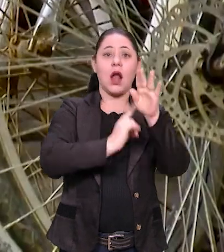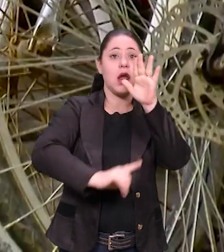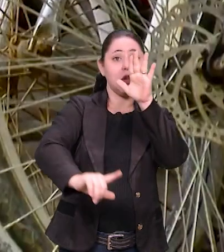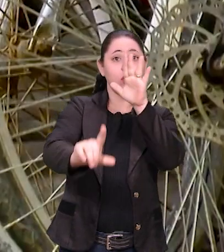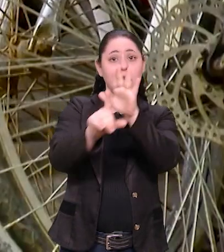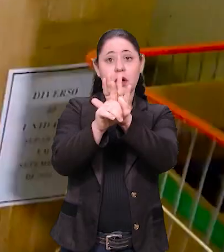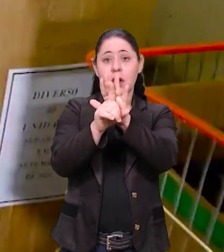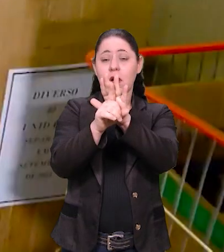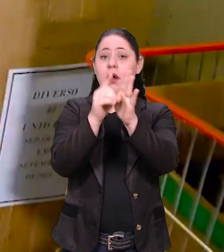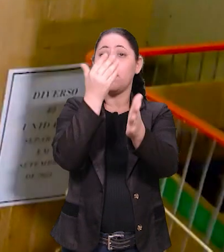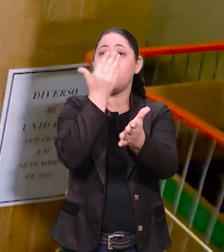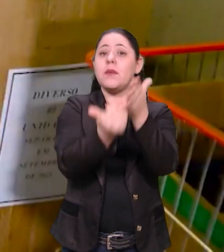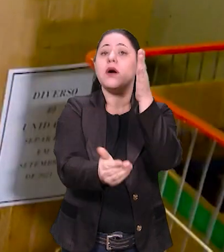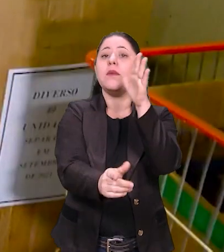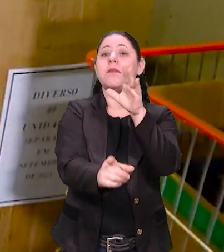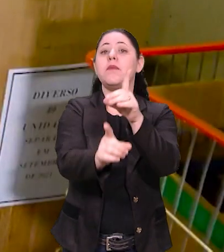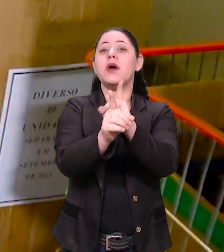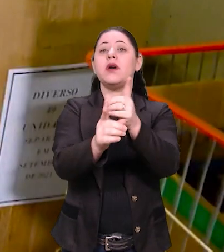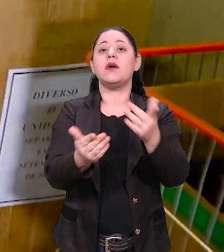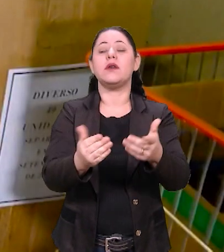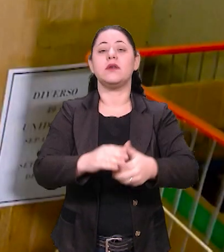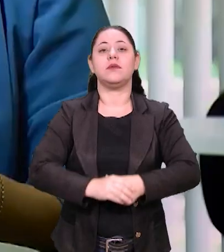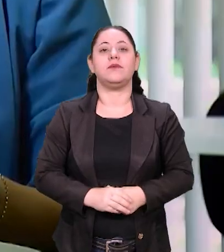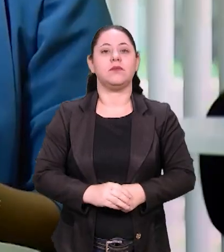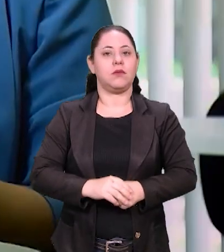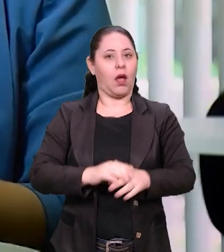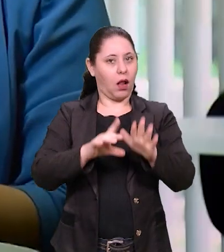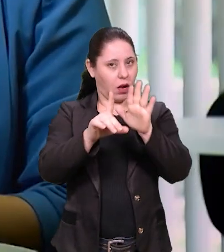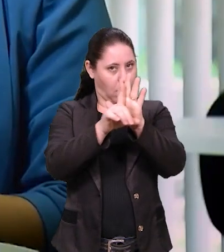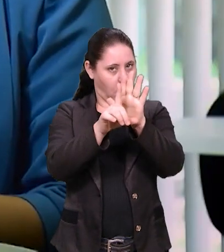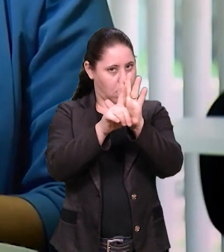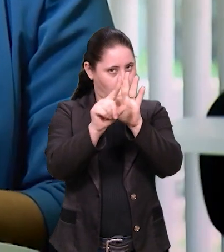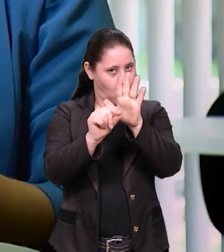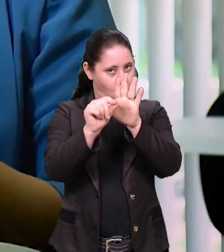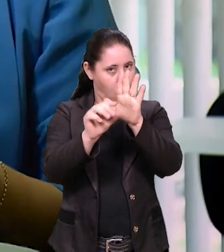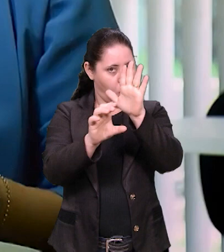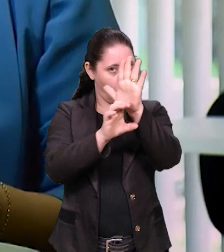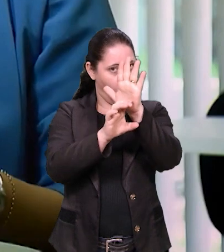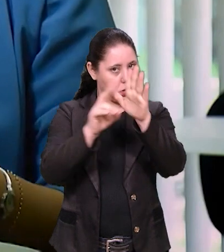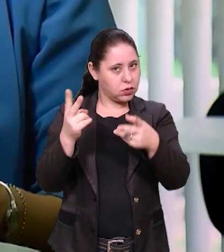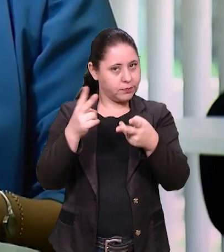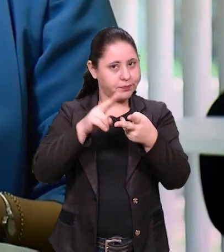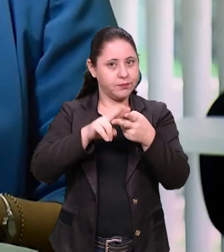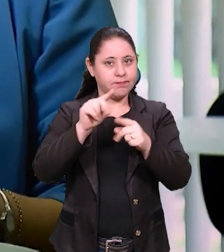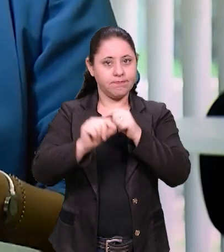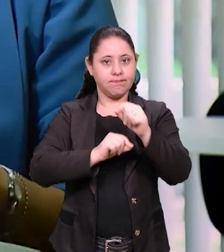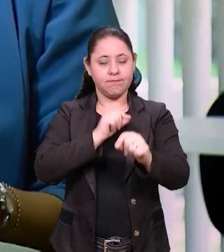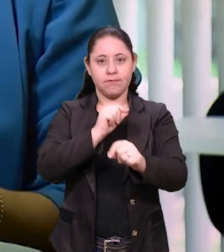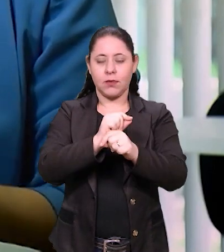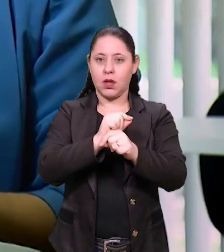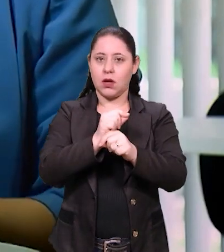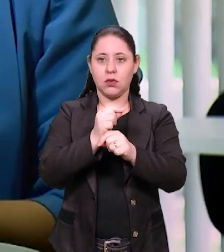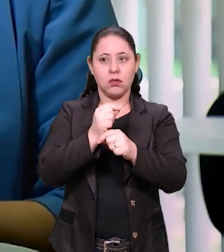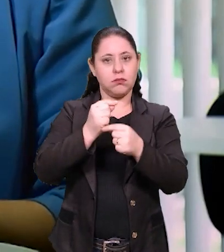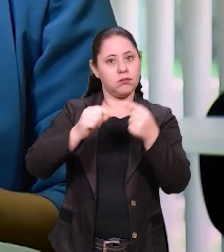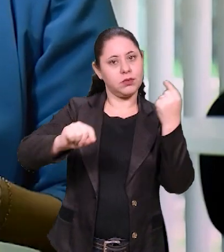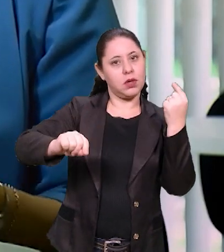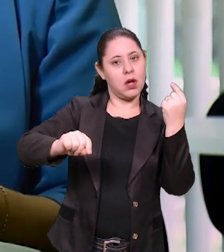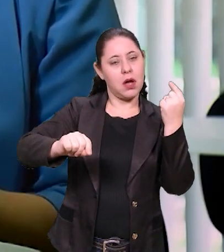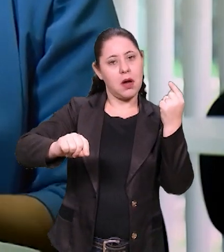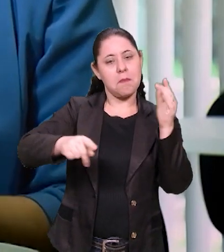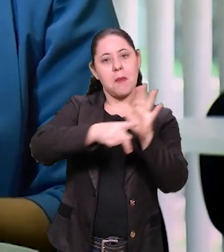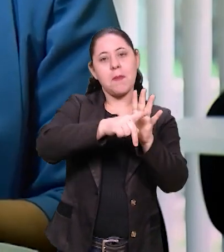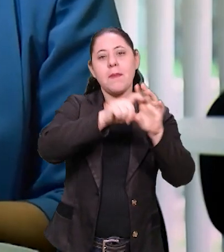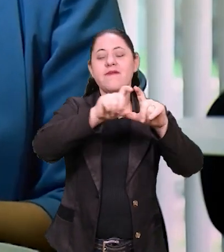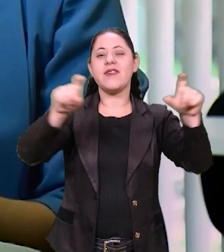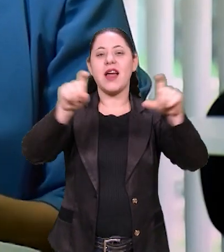nossa legislação sobre achados e perdidos? A nossa legislação, o Código Penal, totalmente contrário ao